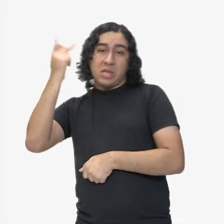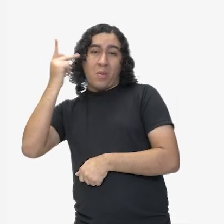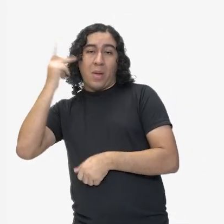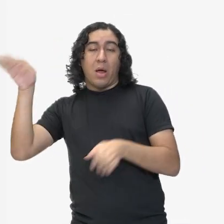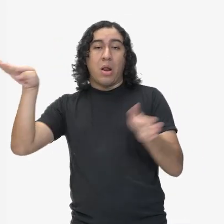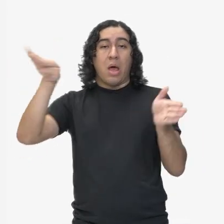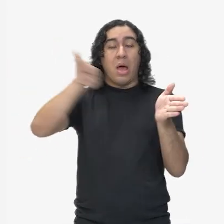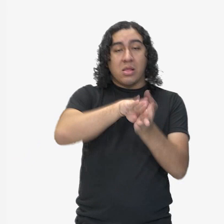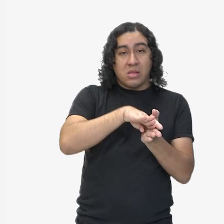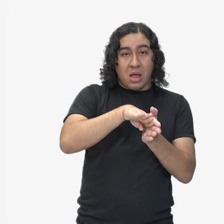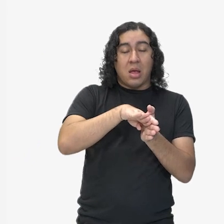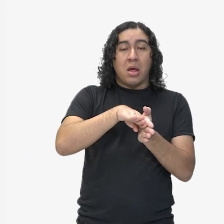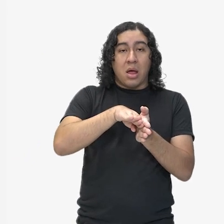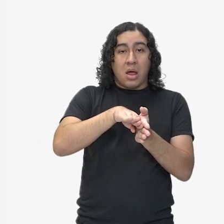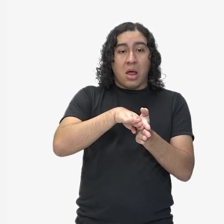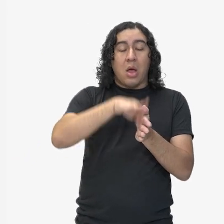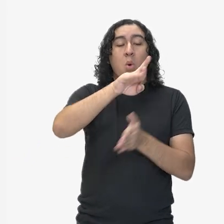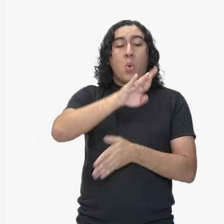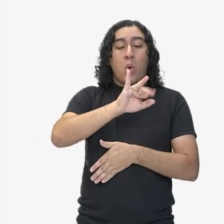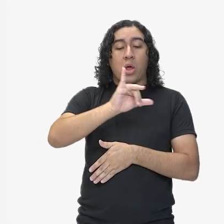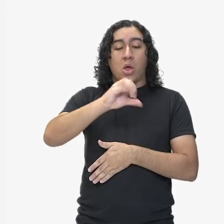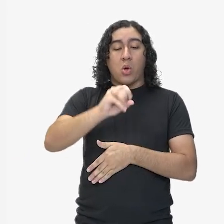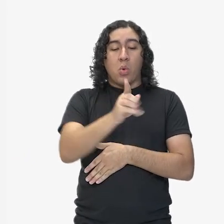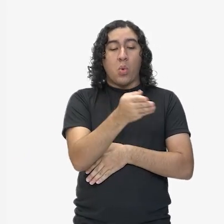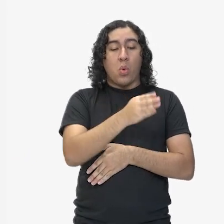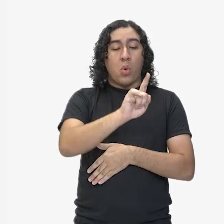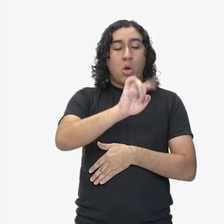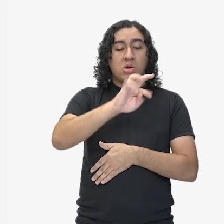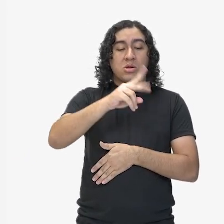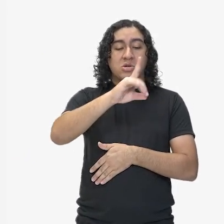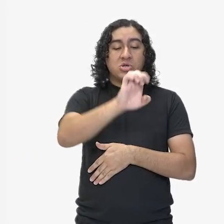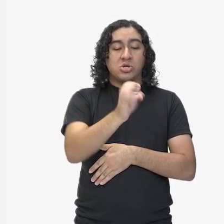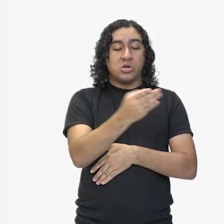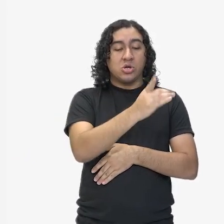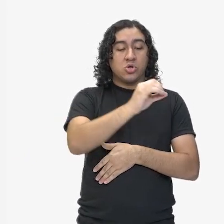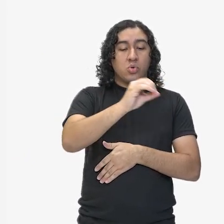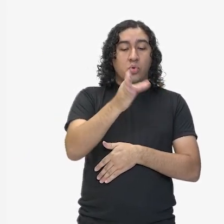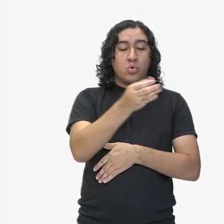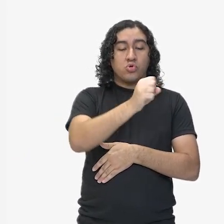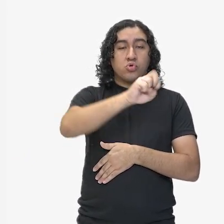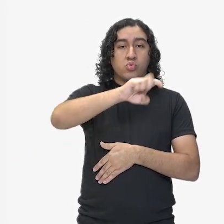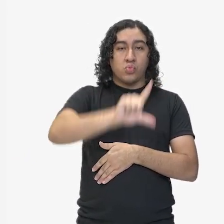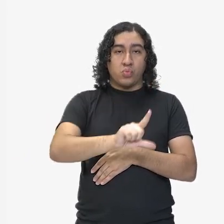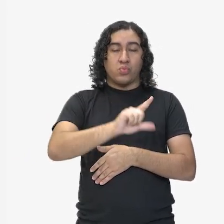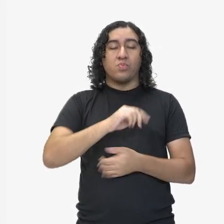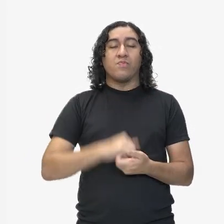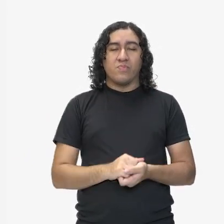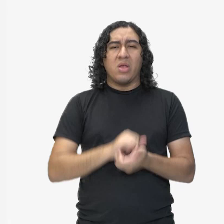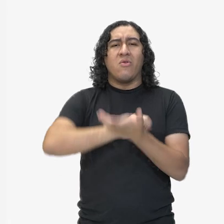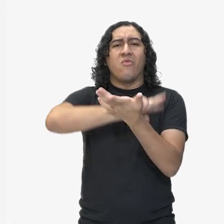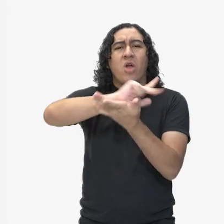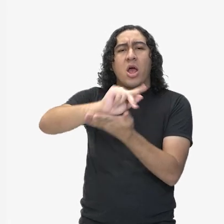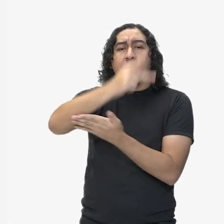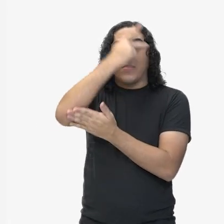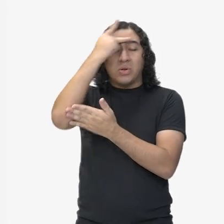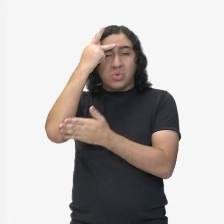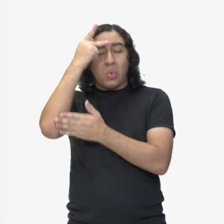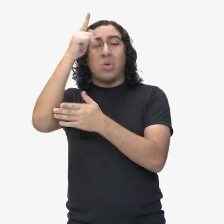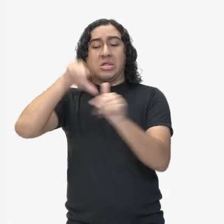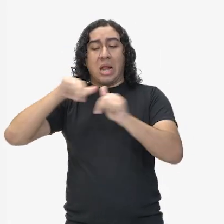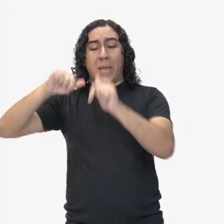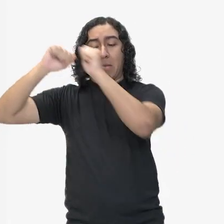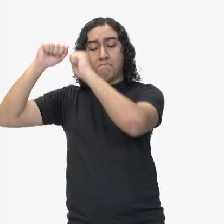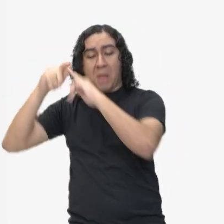E aí ela passava por essa região do Contestado. Então, muita gente foi para trabalhar na estrada. Quando a estrada